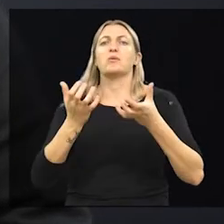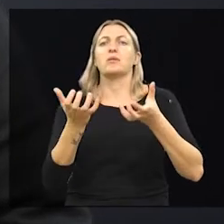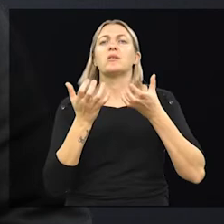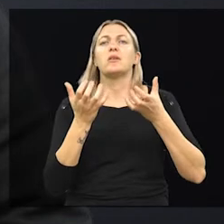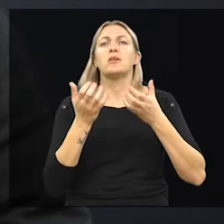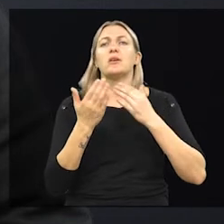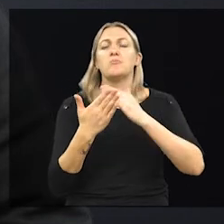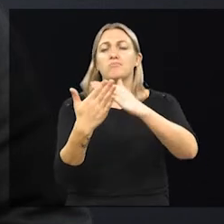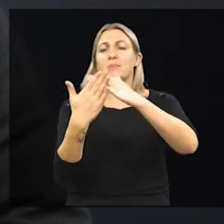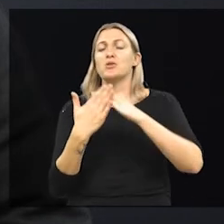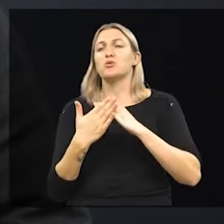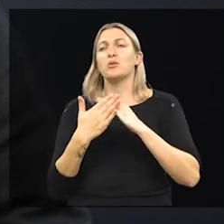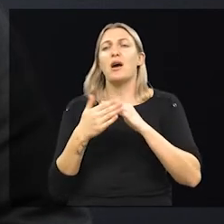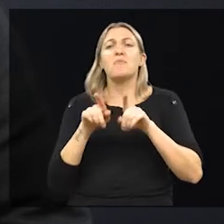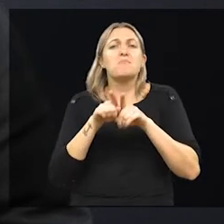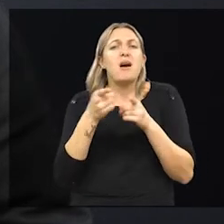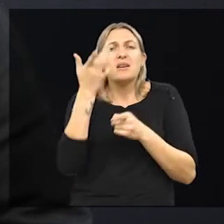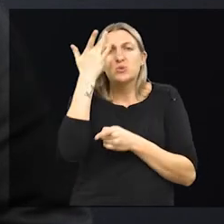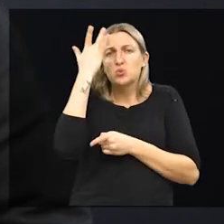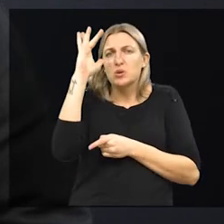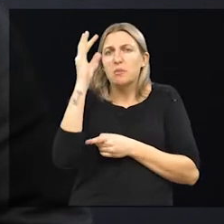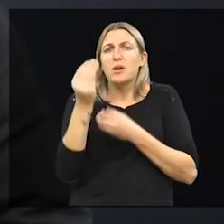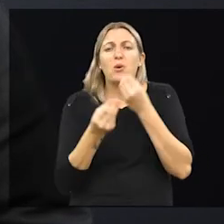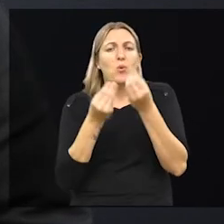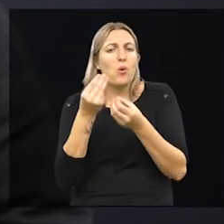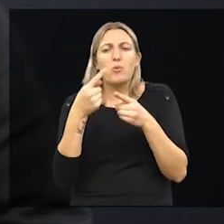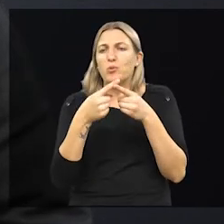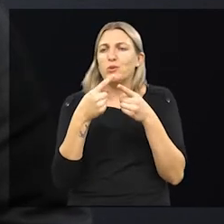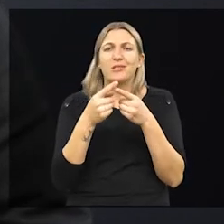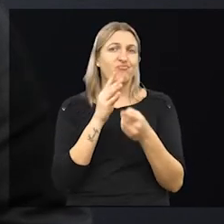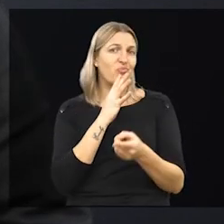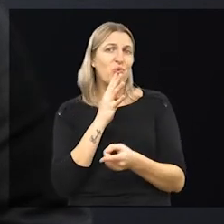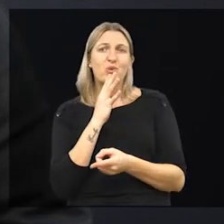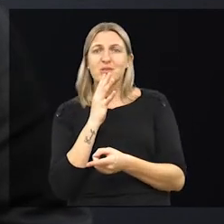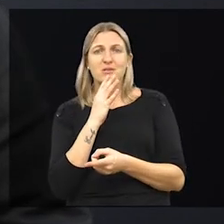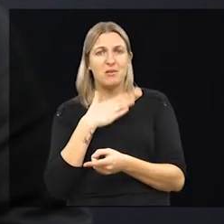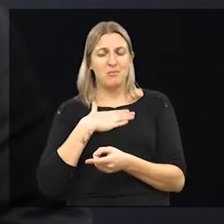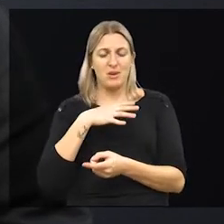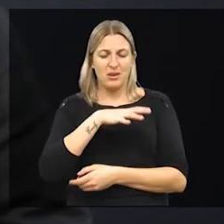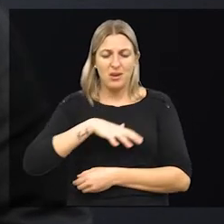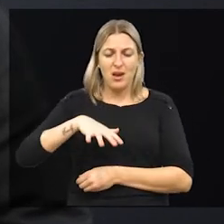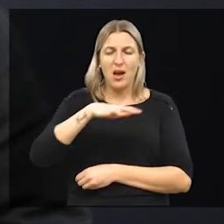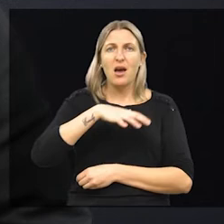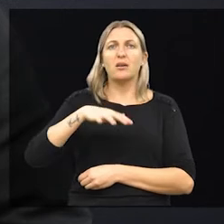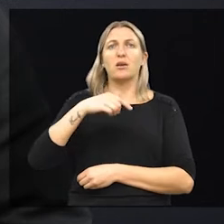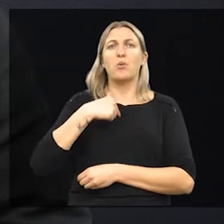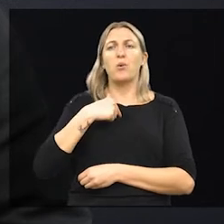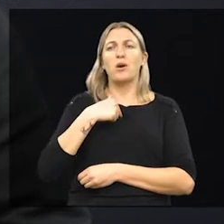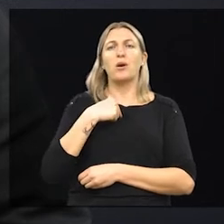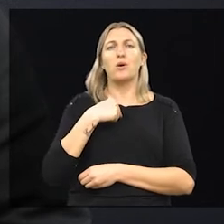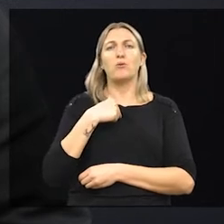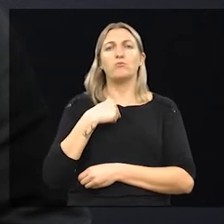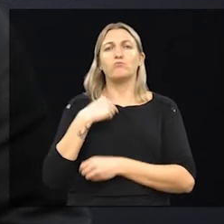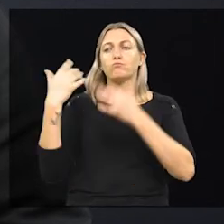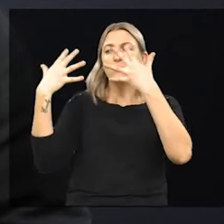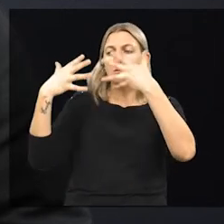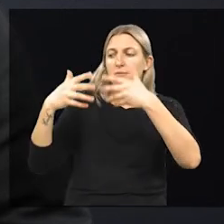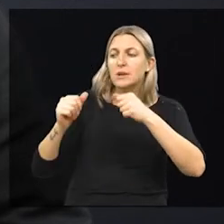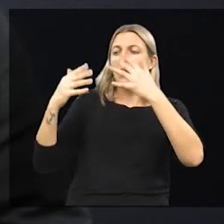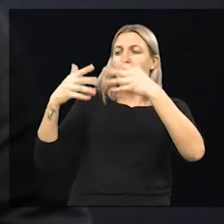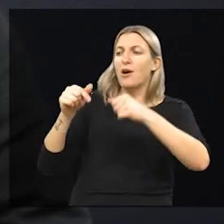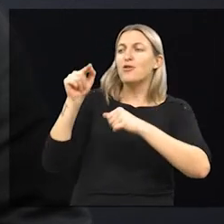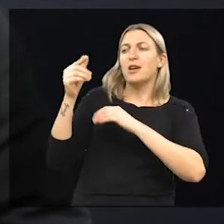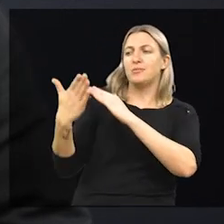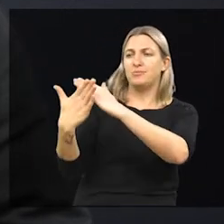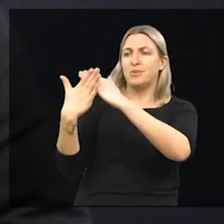de todo aquele contexto é do mestrado é dos colegas e tal meu orientador era da área de engenharia